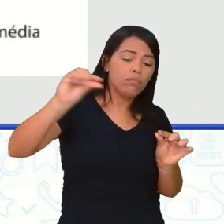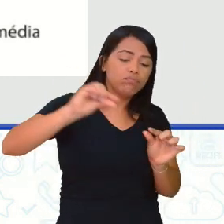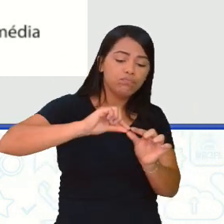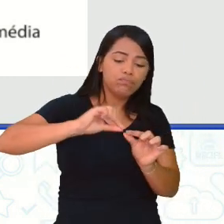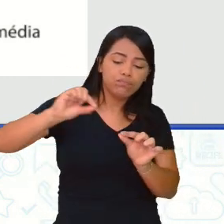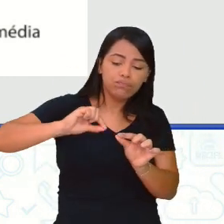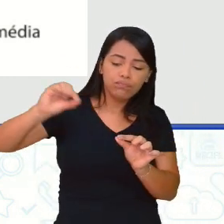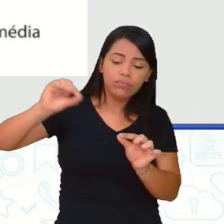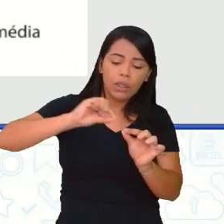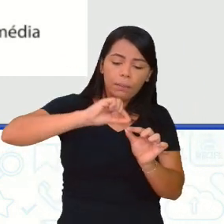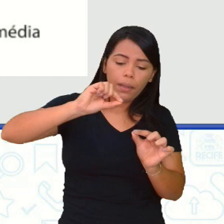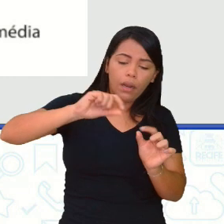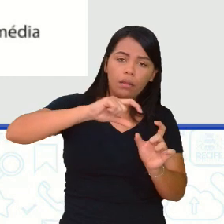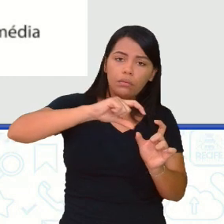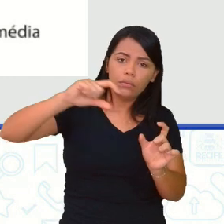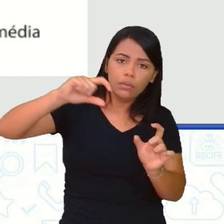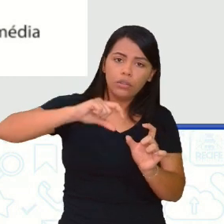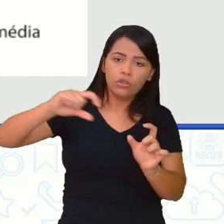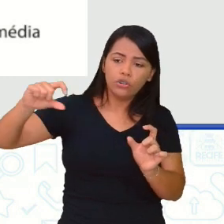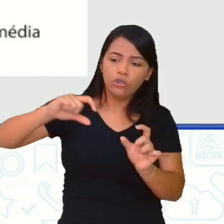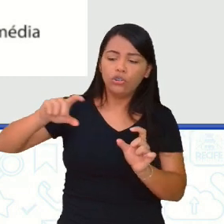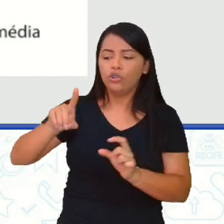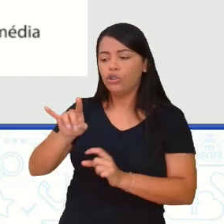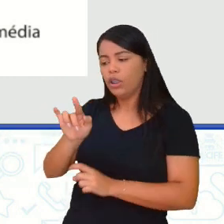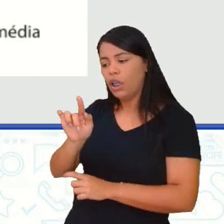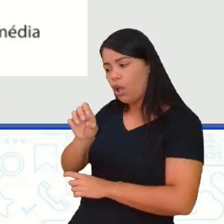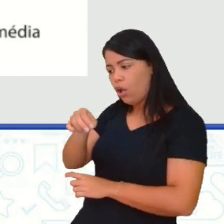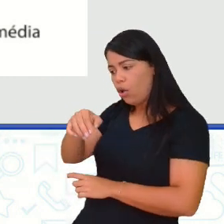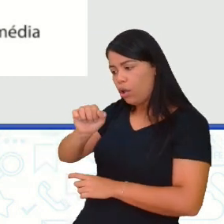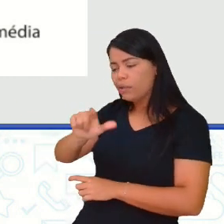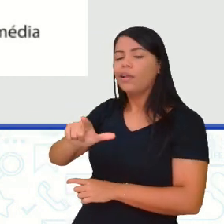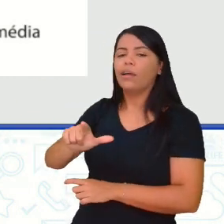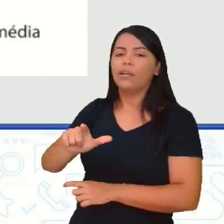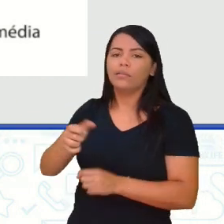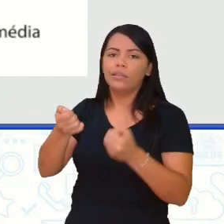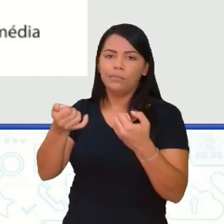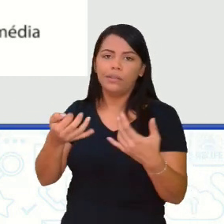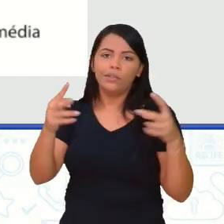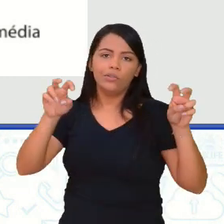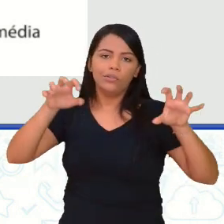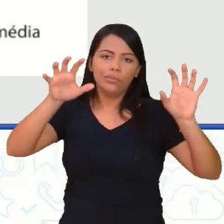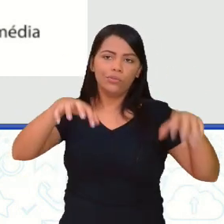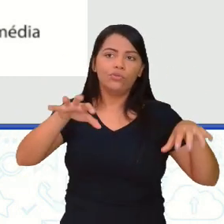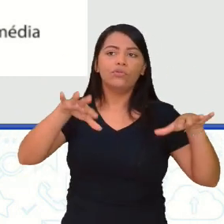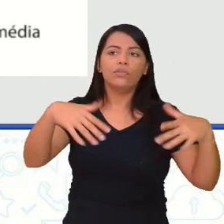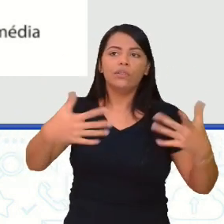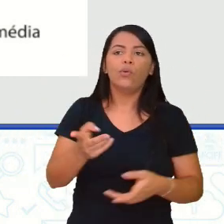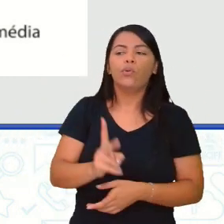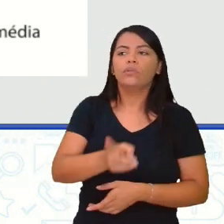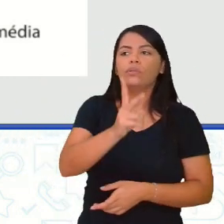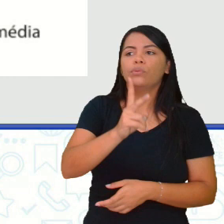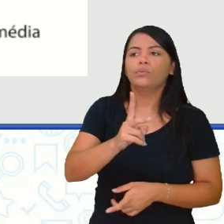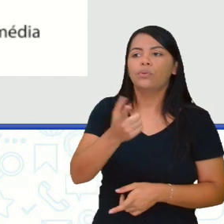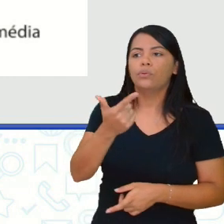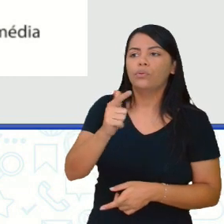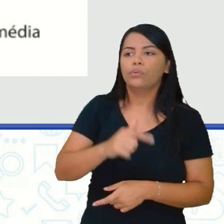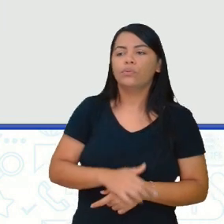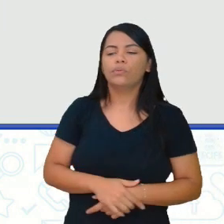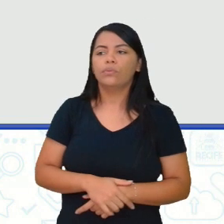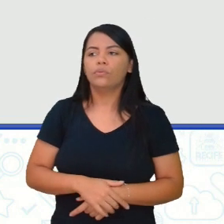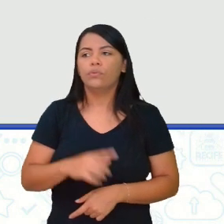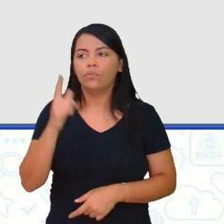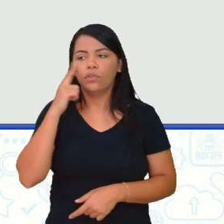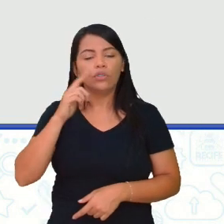maior temperatura é, ali continua o mesmo ponto. Não é o mesmo